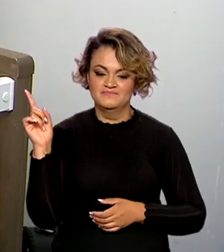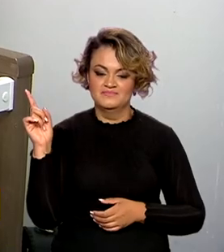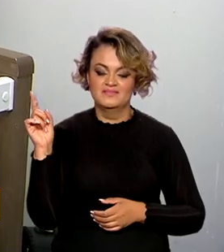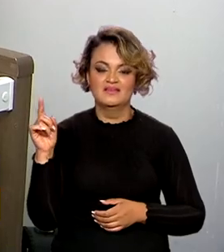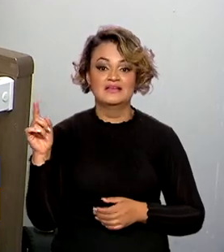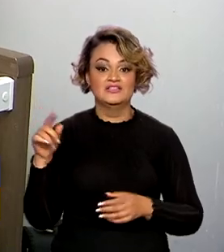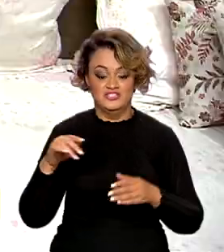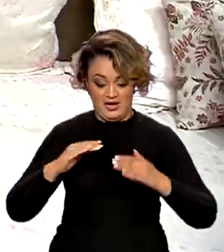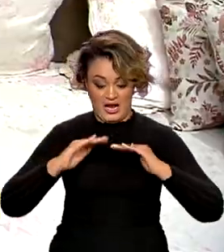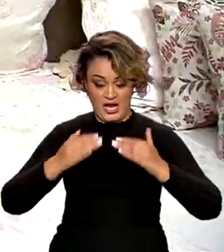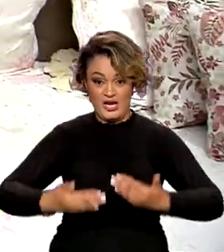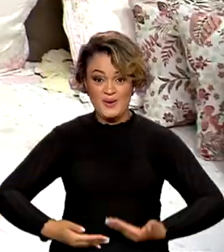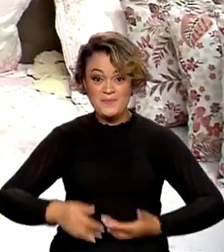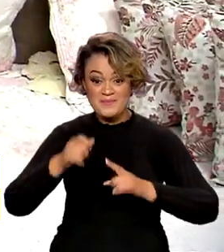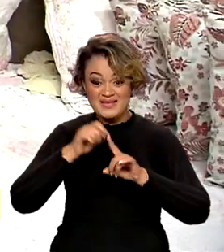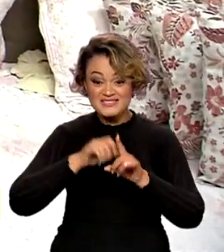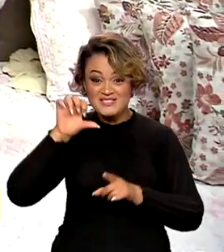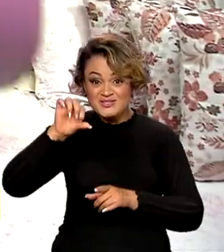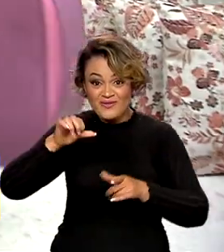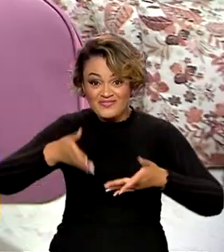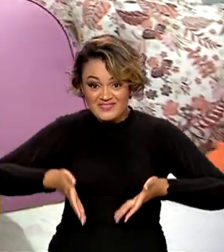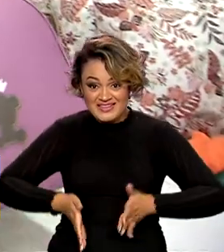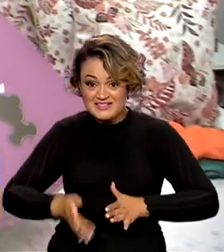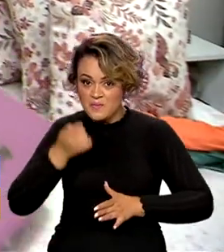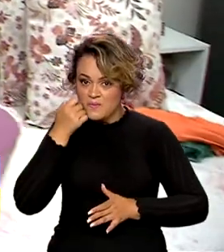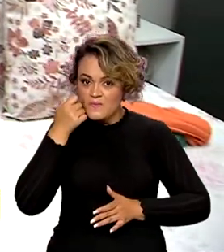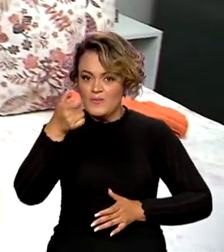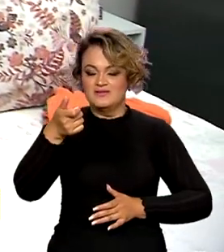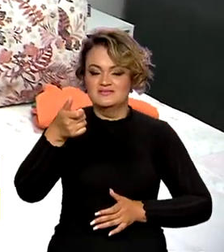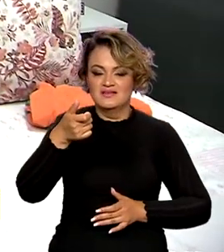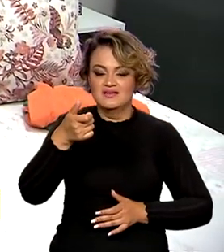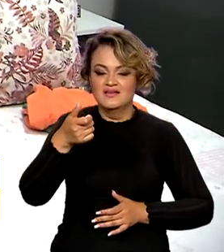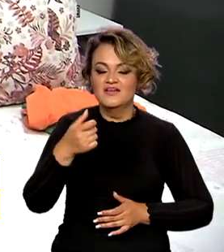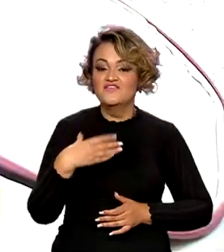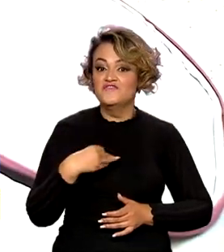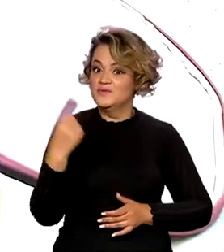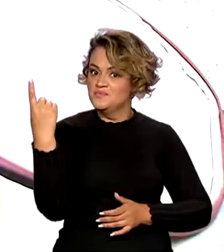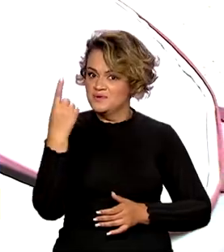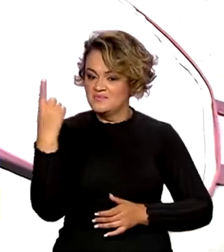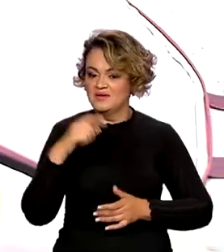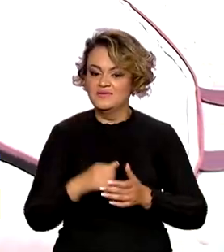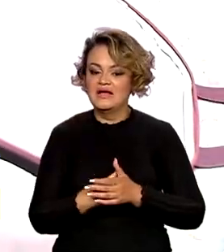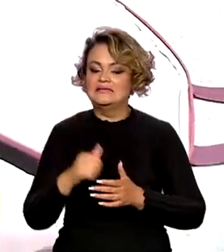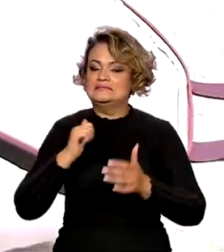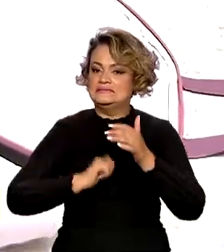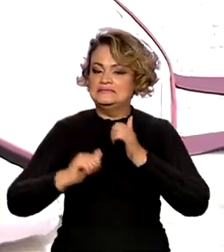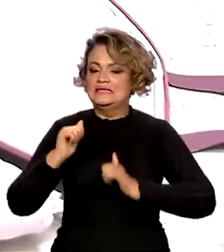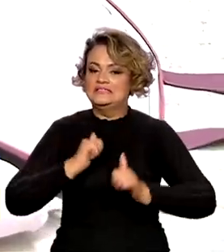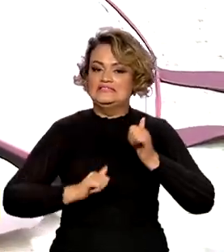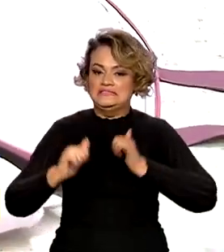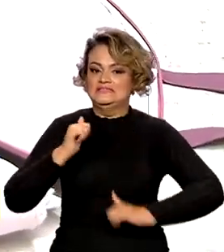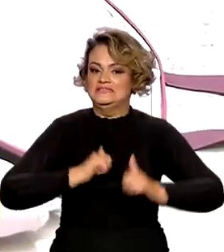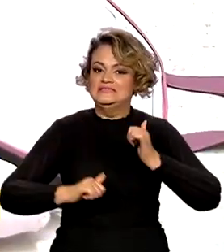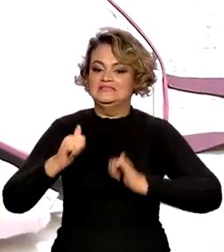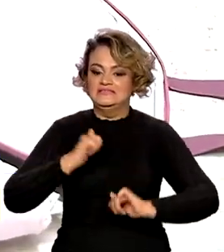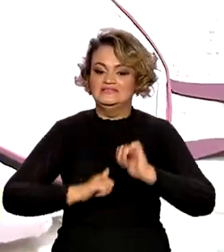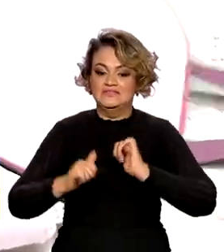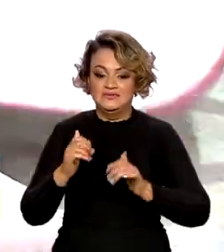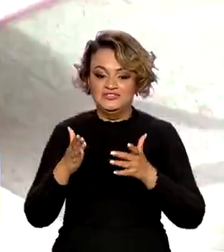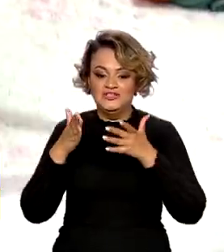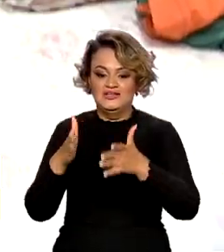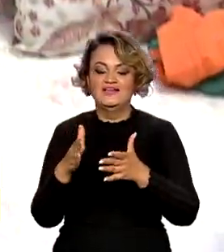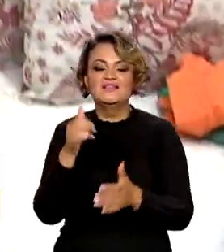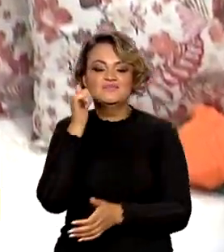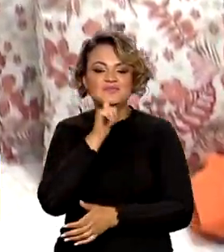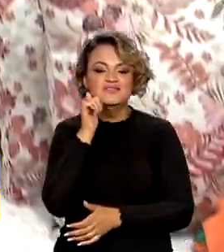de 9 meses já está na reta final da gestação do primeiro filho a expectativa é grande para a